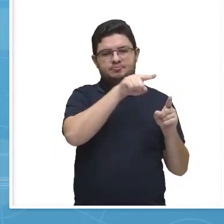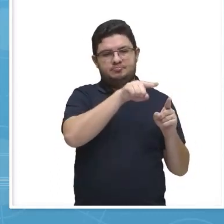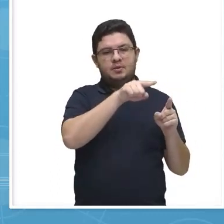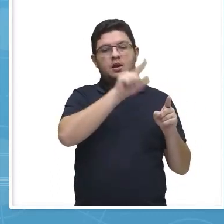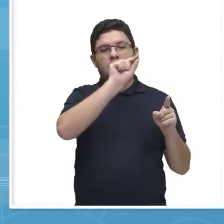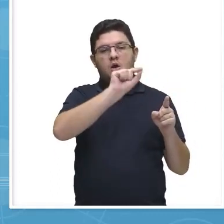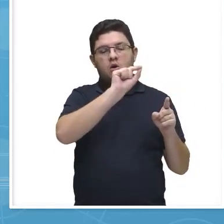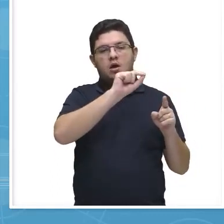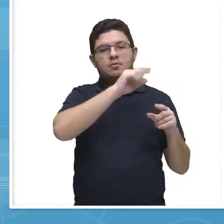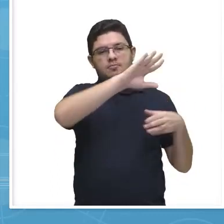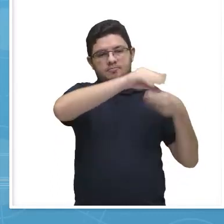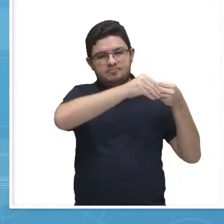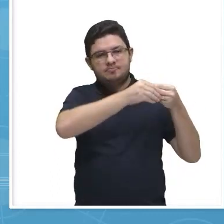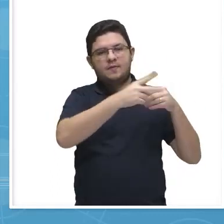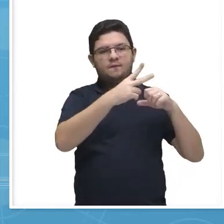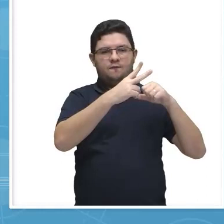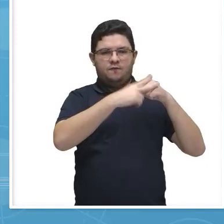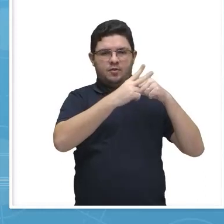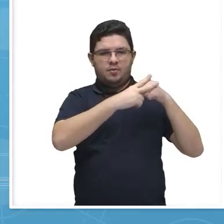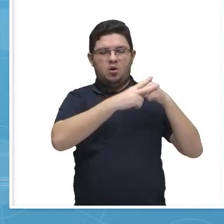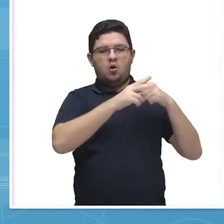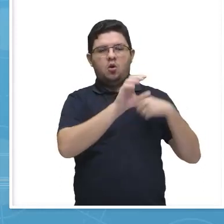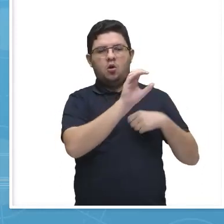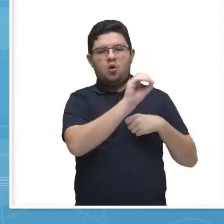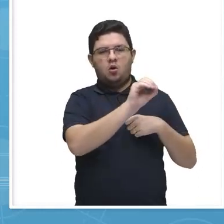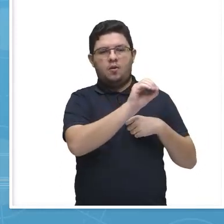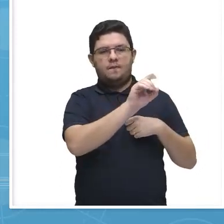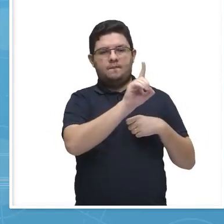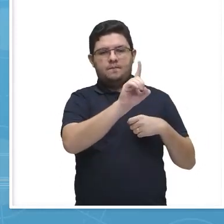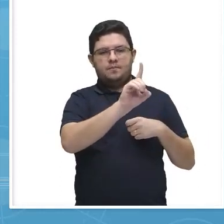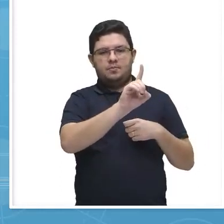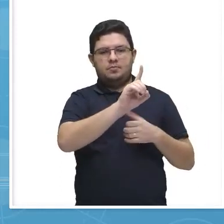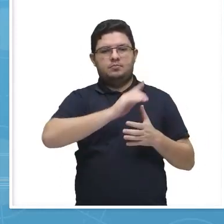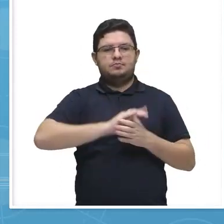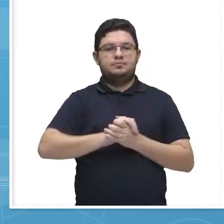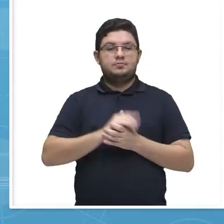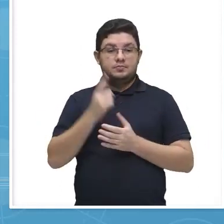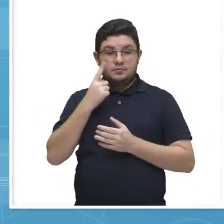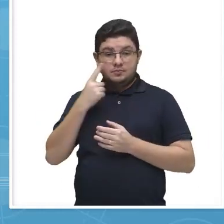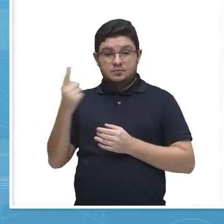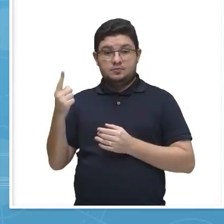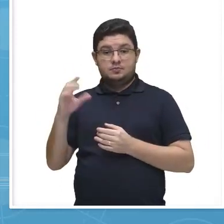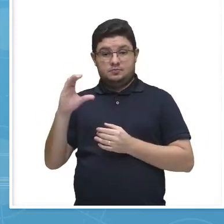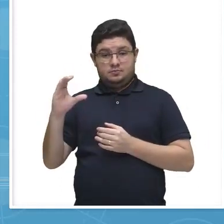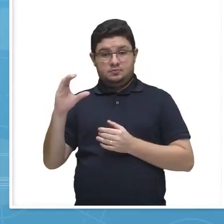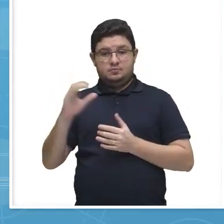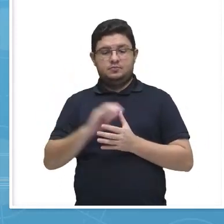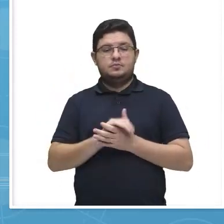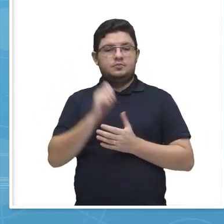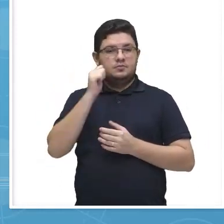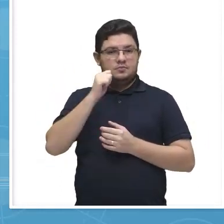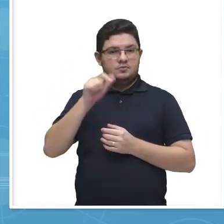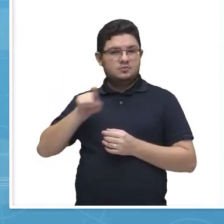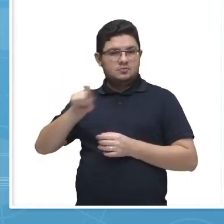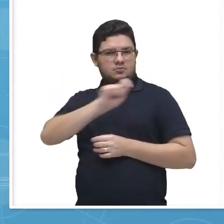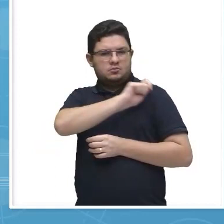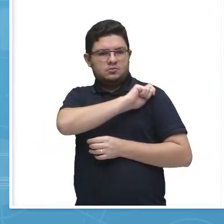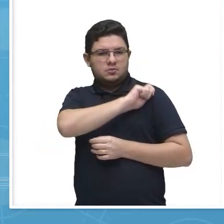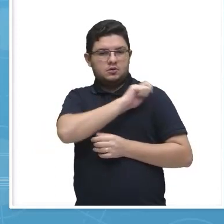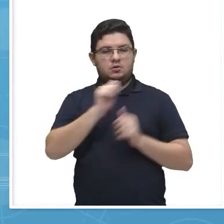verbal chamado objeto direto. Vamos para o nosso último exemplo. A aluna é o sujeito, perdeu a